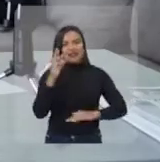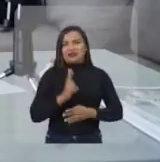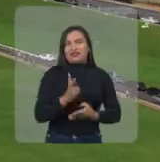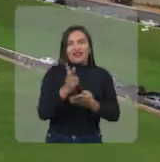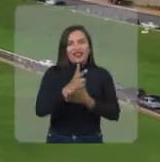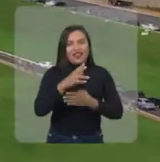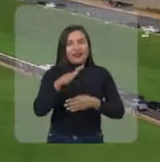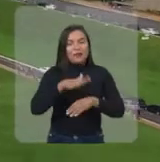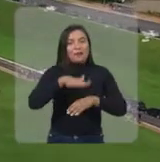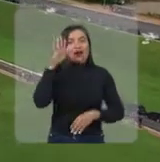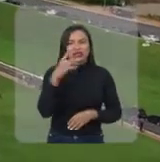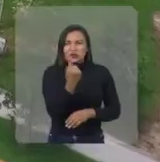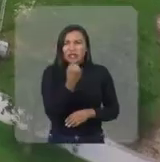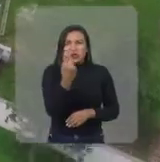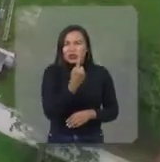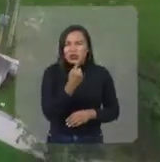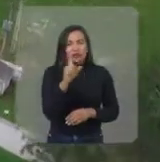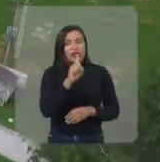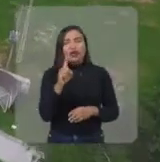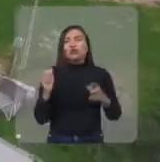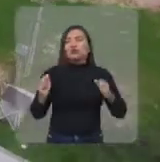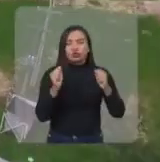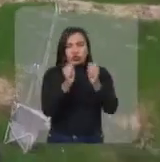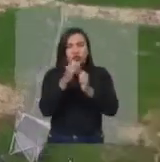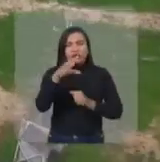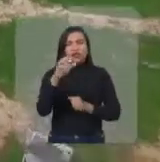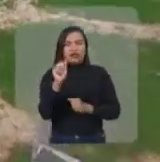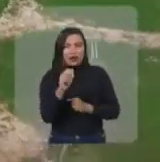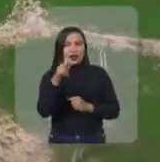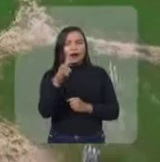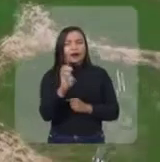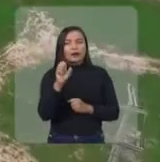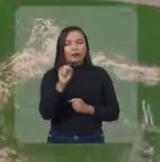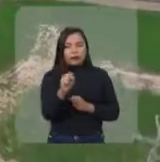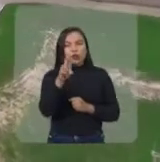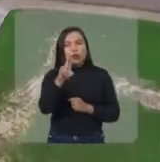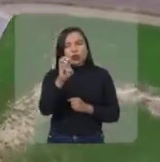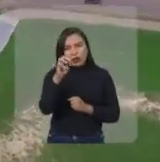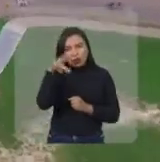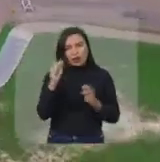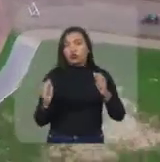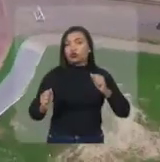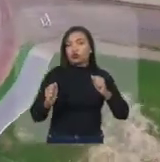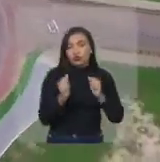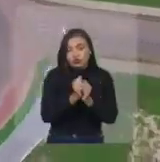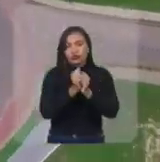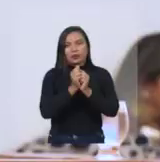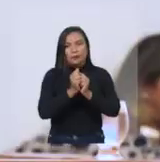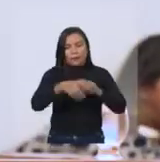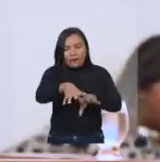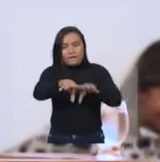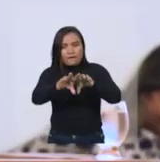sozinho. CAPES e UEMA unidas em prol da educação. Uma parceria que vai ampliar as oportunidades de formação